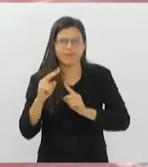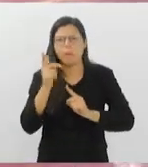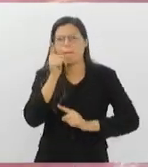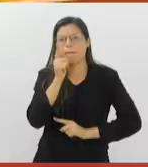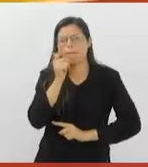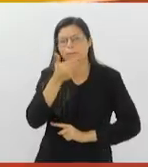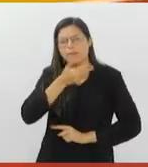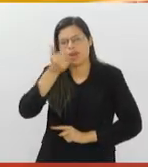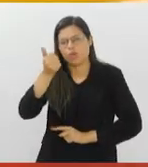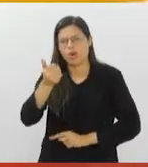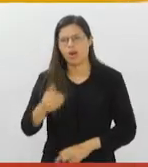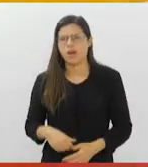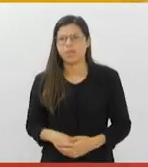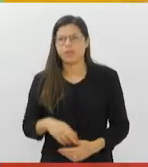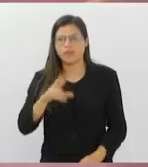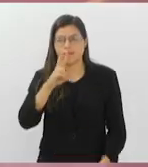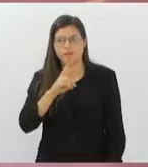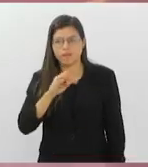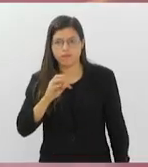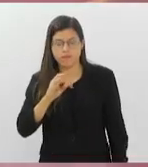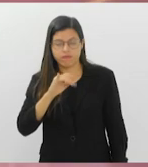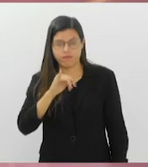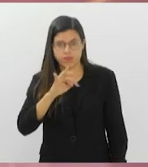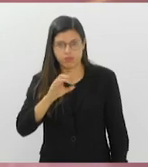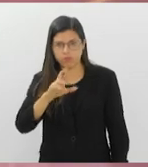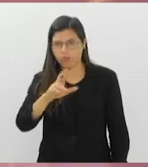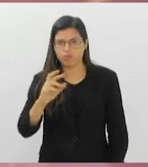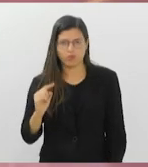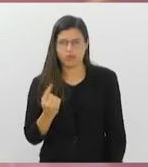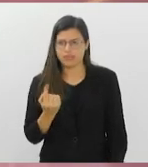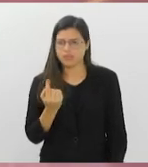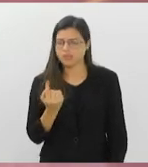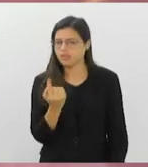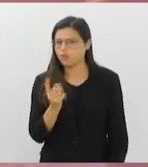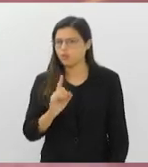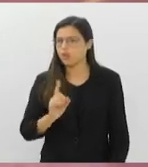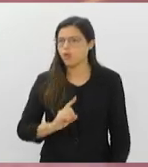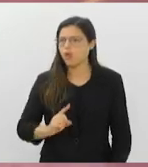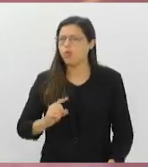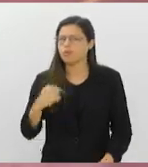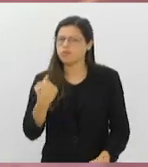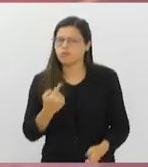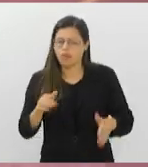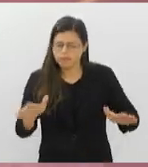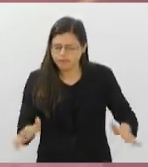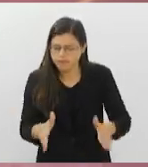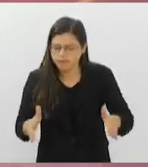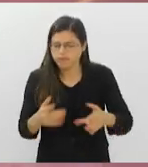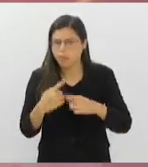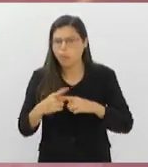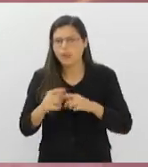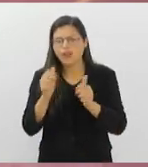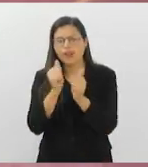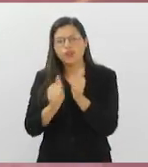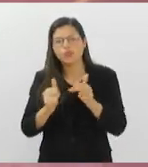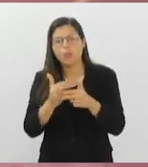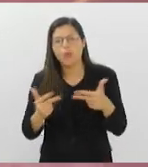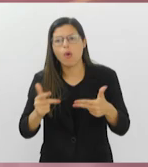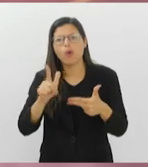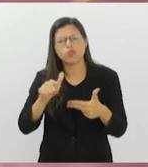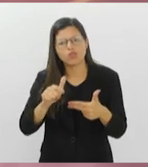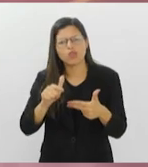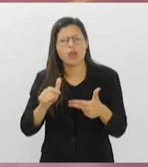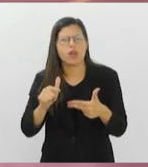não está só nessa empreitada. A gente incentiva também porque esporte a gente vê como um ótimo caminho para a vida,